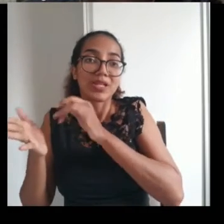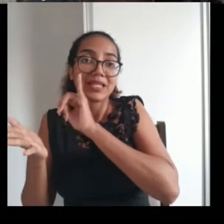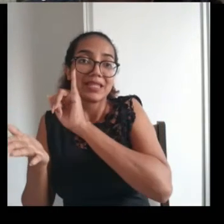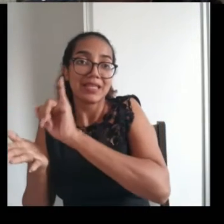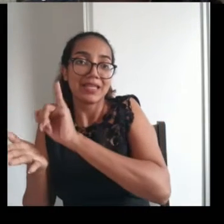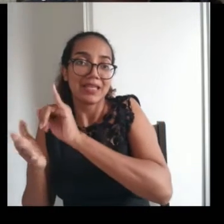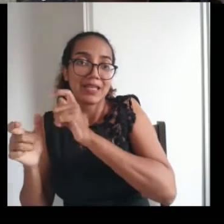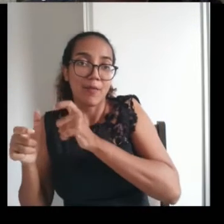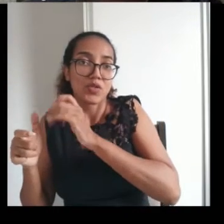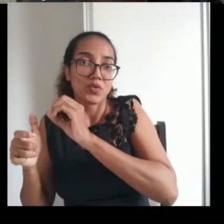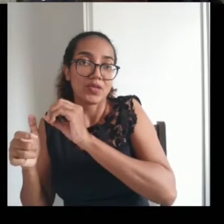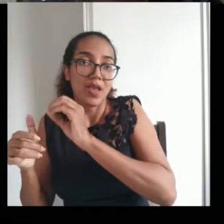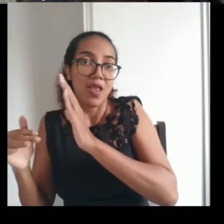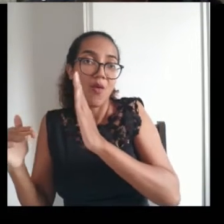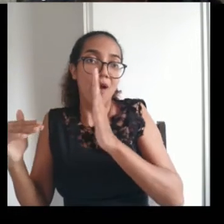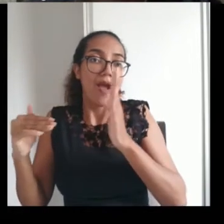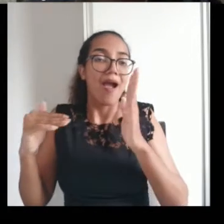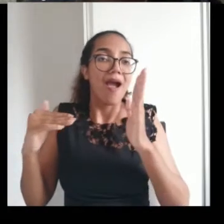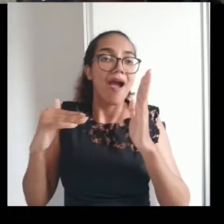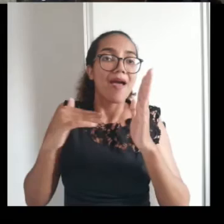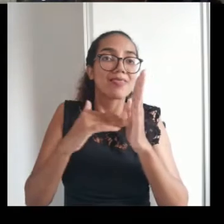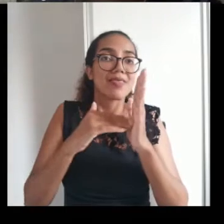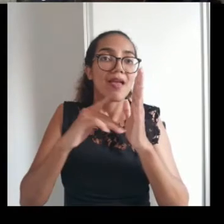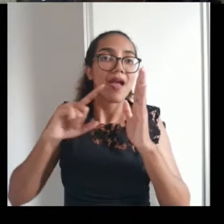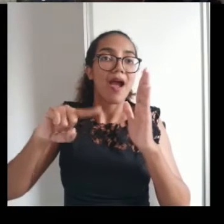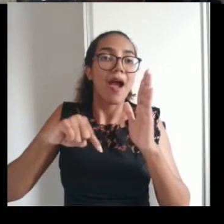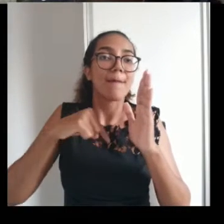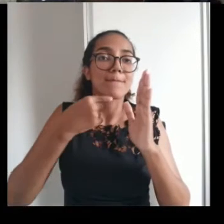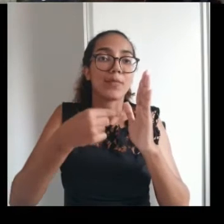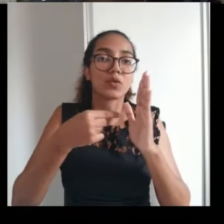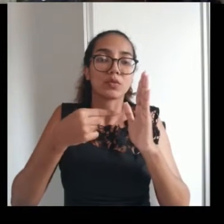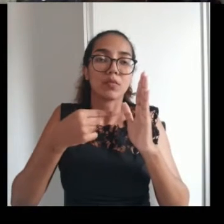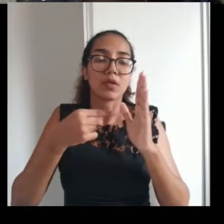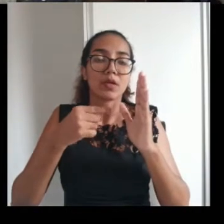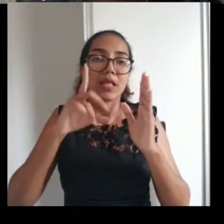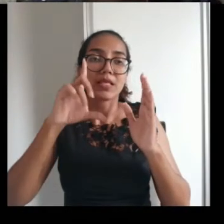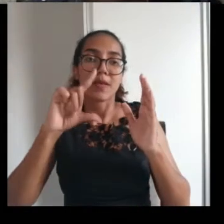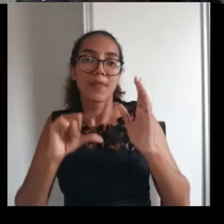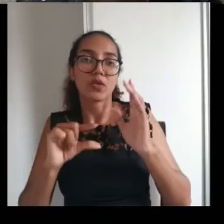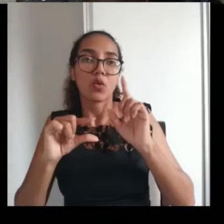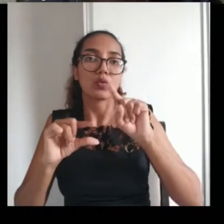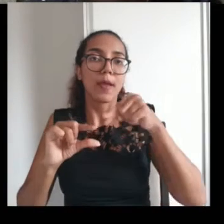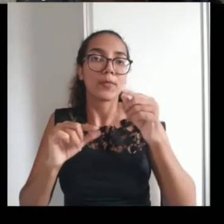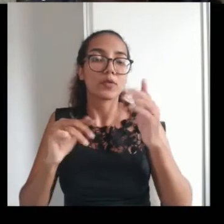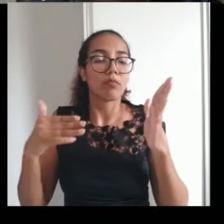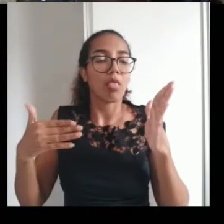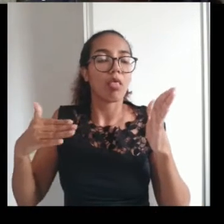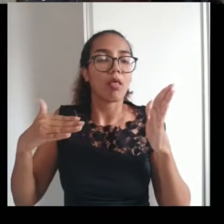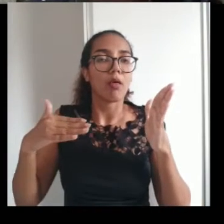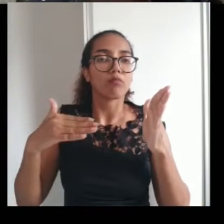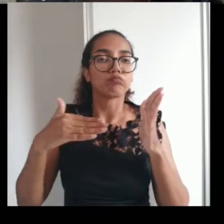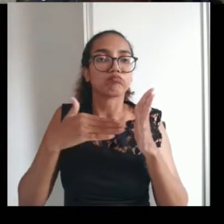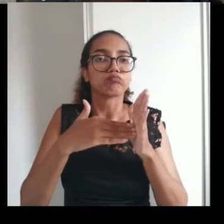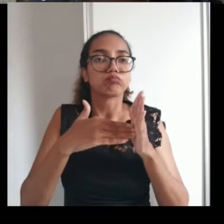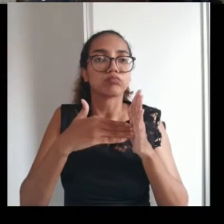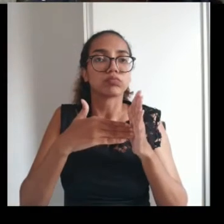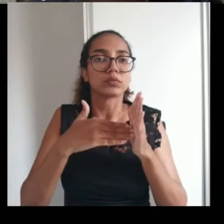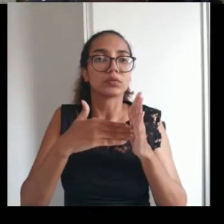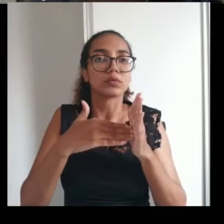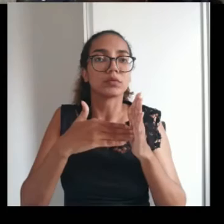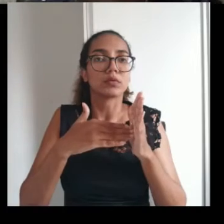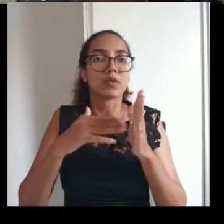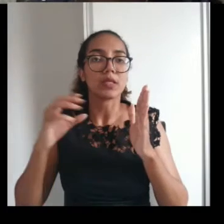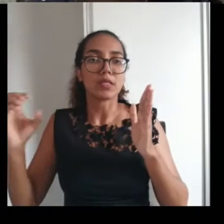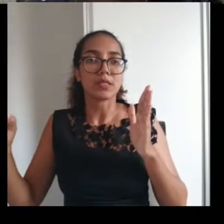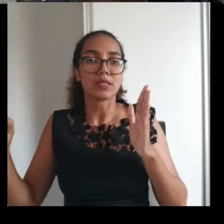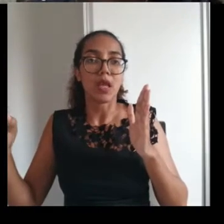0 até a posição próxima, até ele ser menor do que a posição próxima, ou seja, até aqui. Eu percorro daqui, de 0